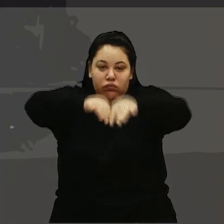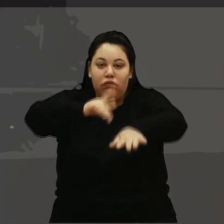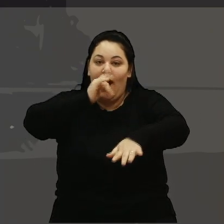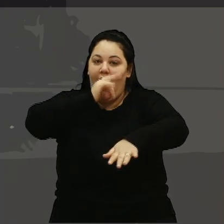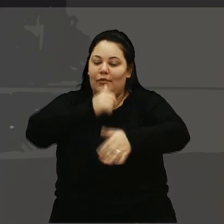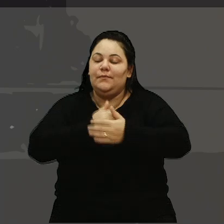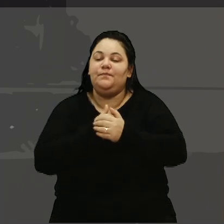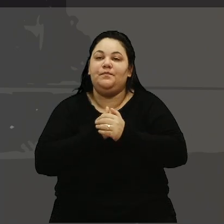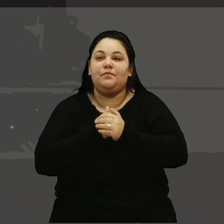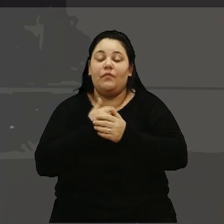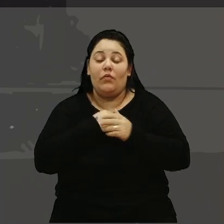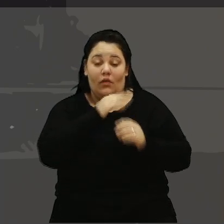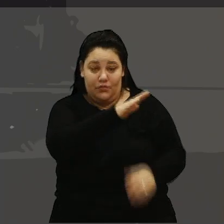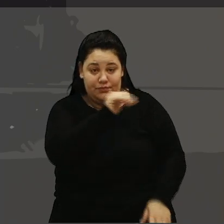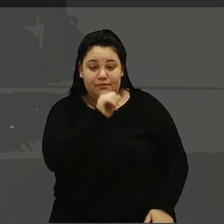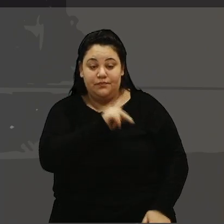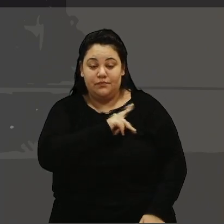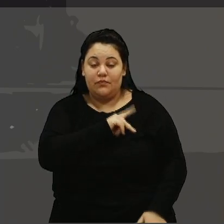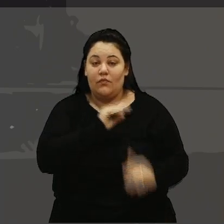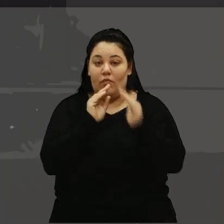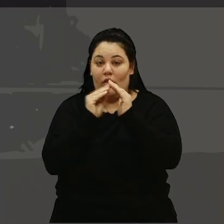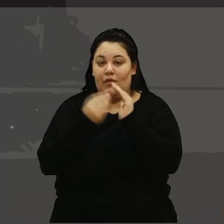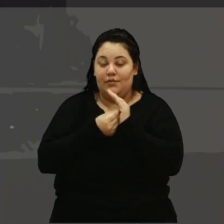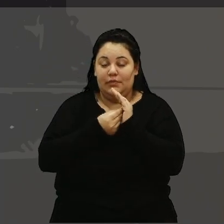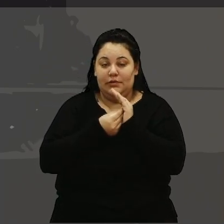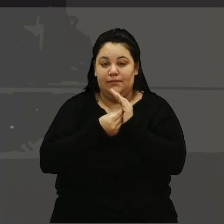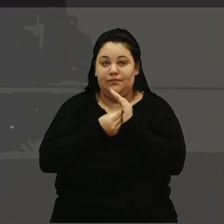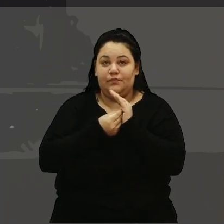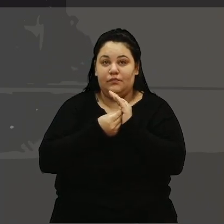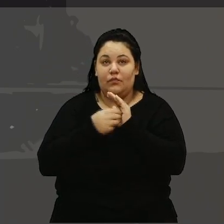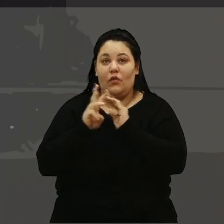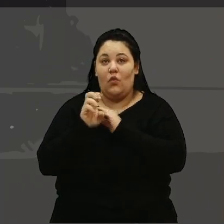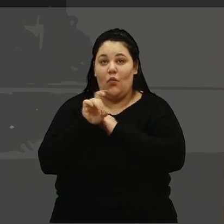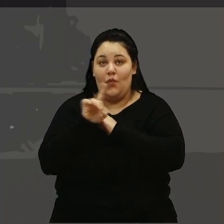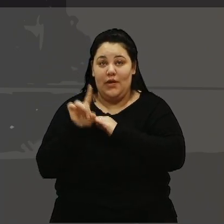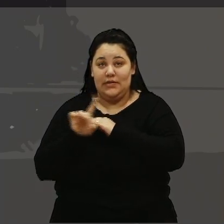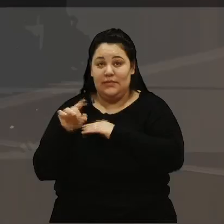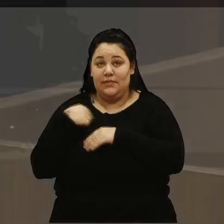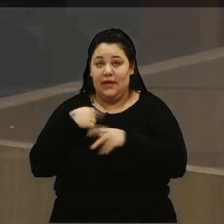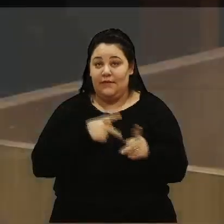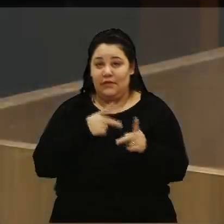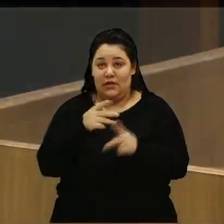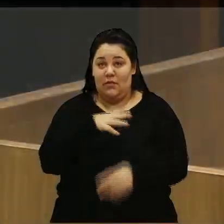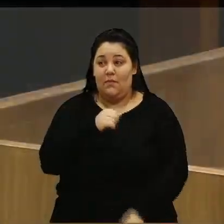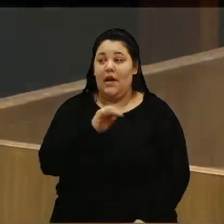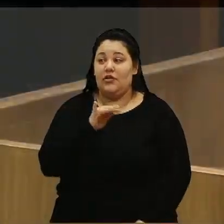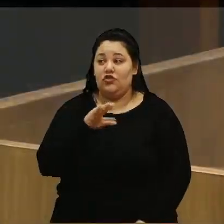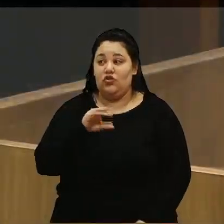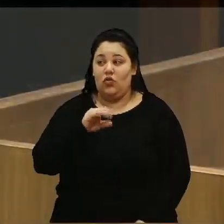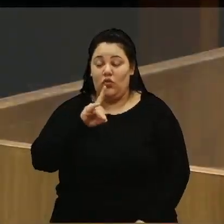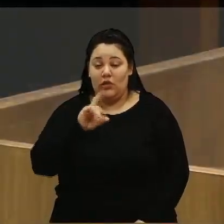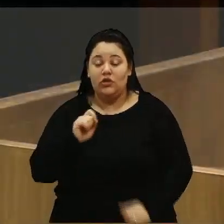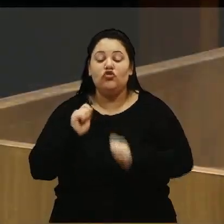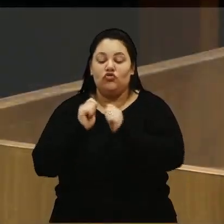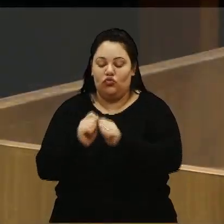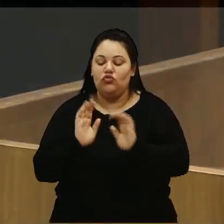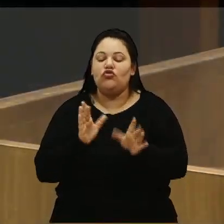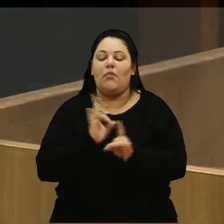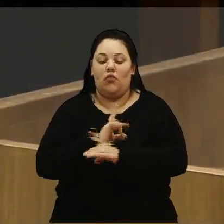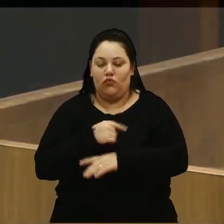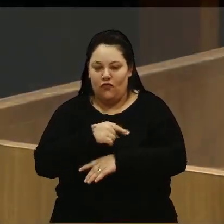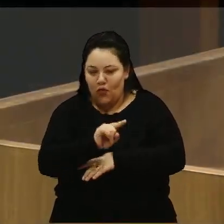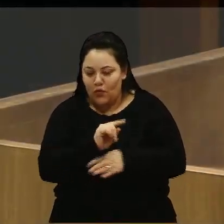convidei o diretor-presidente do SAMAI, o para ir lá no Machoda conosco. Ele foi prontamente, e a